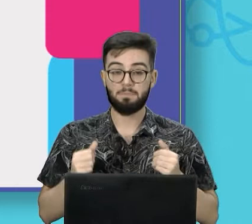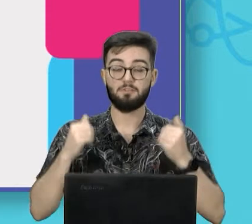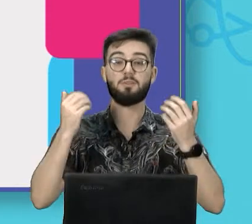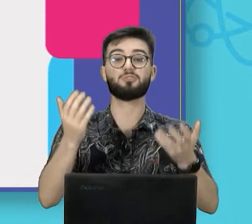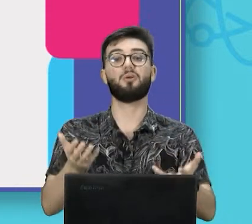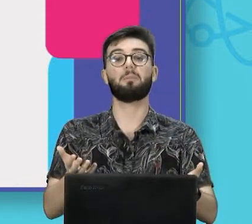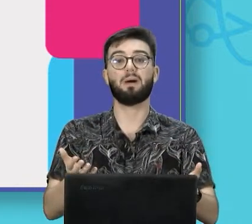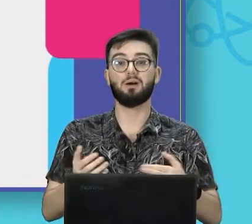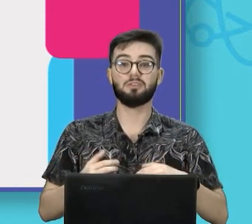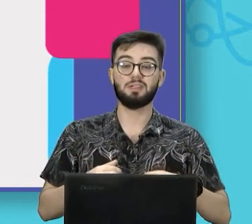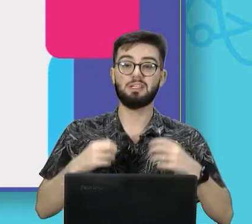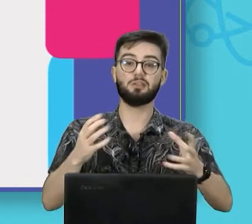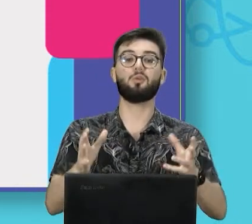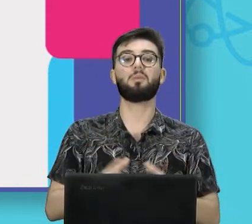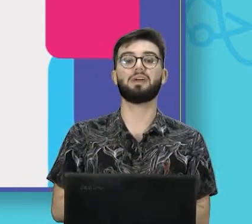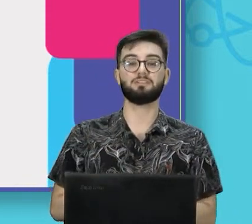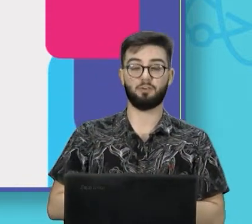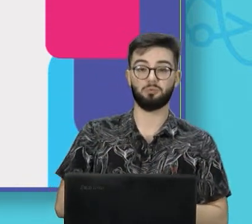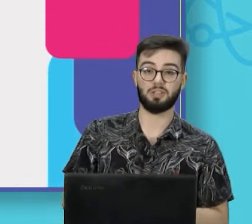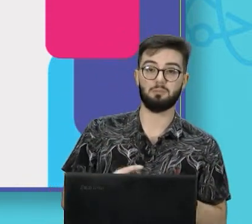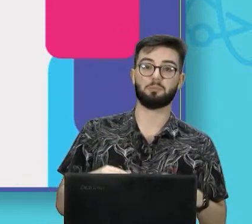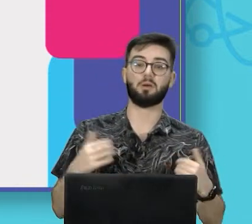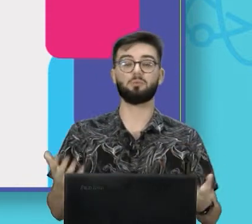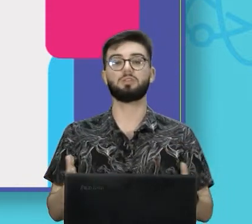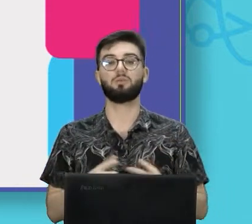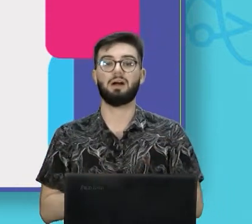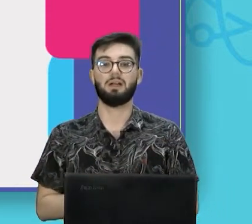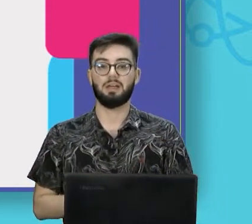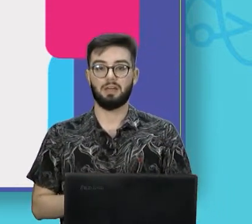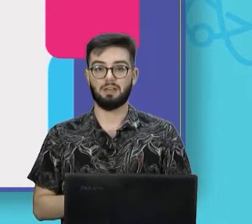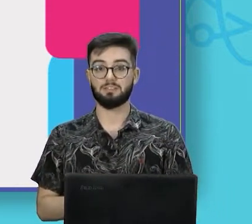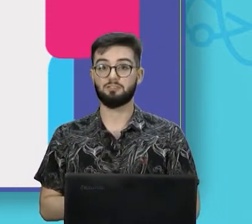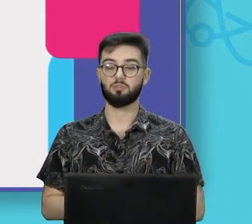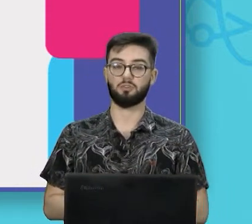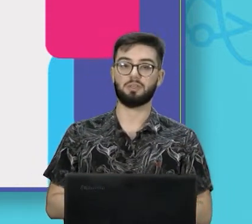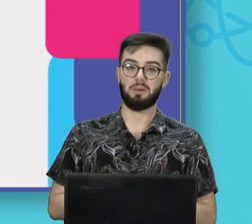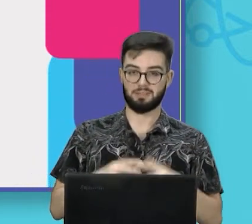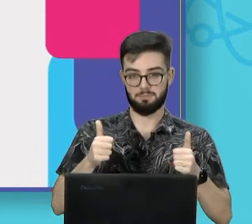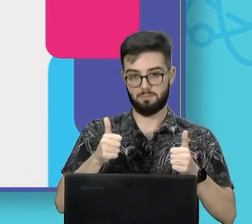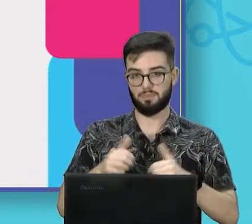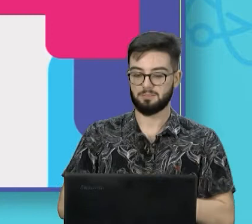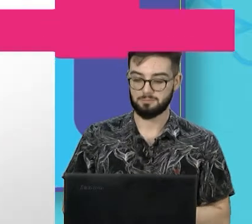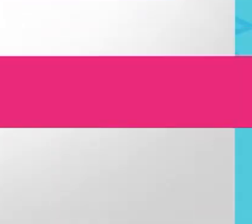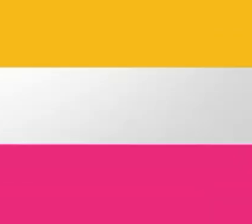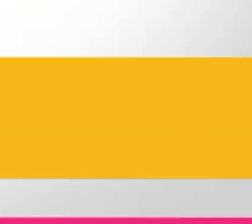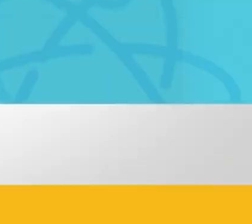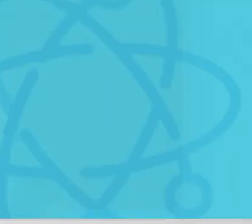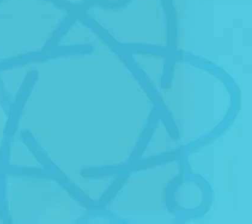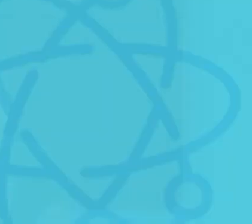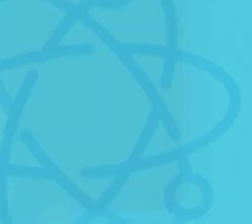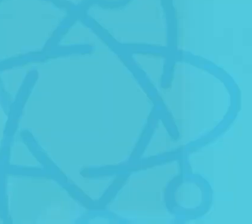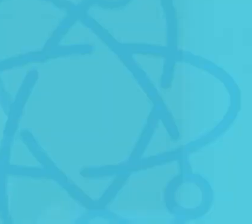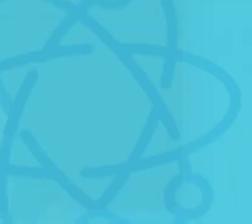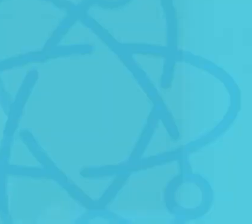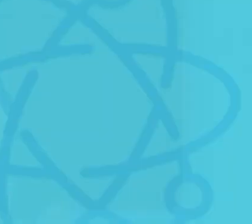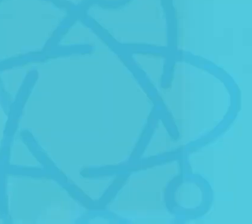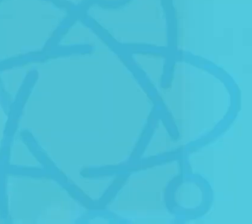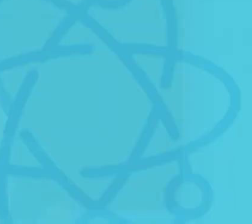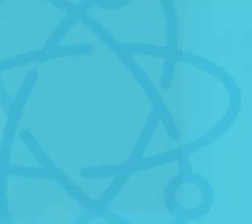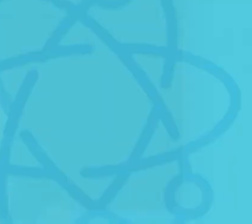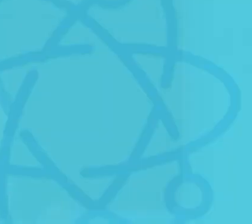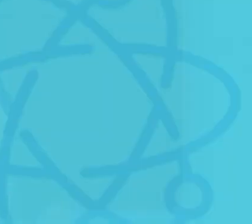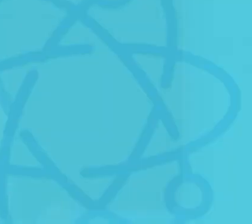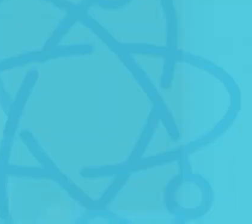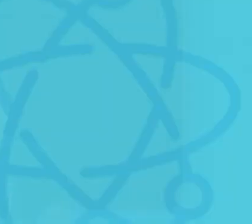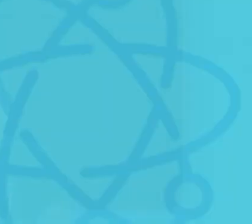é sobre o tema vamos dar uma pausa e logo mais Voltamos para continuar essa discussão temática pausa rápida